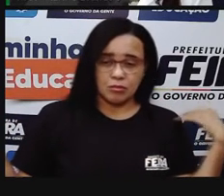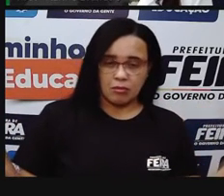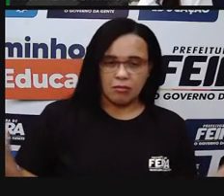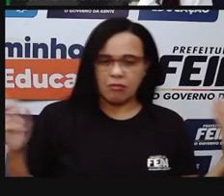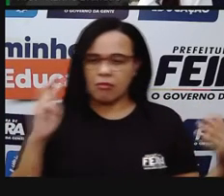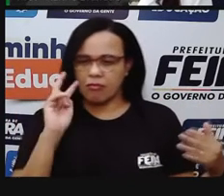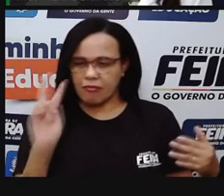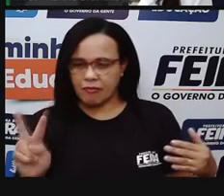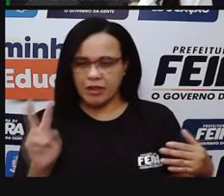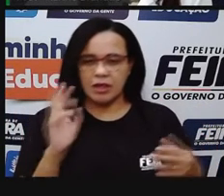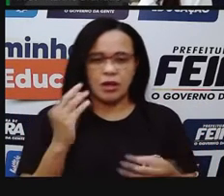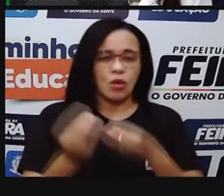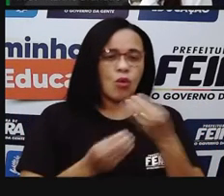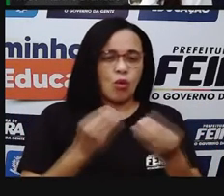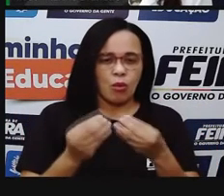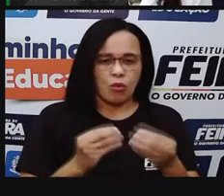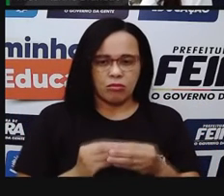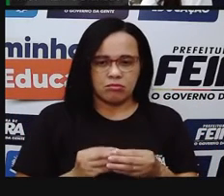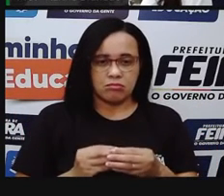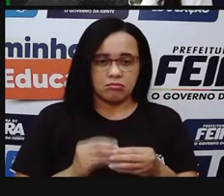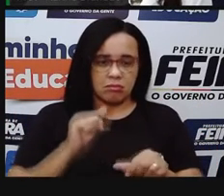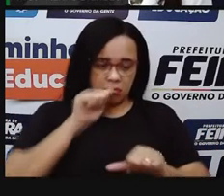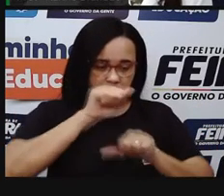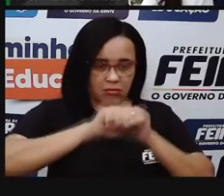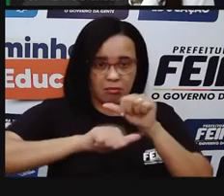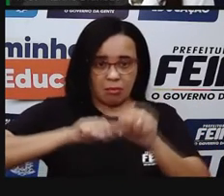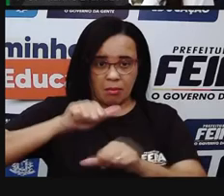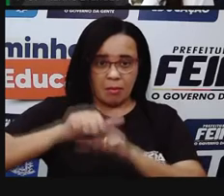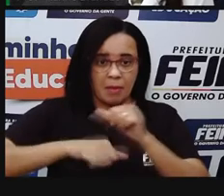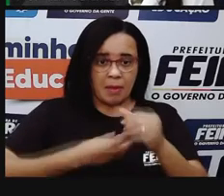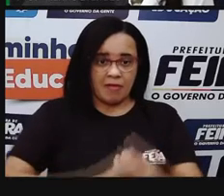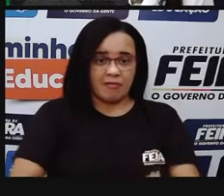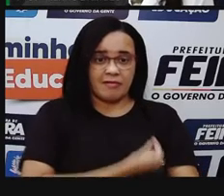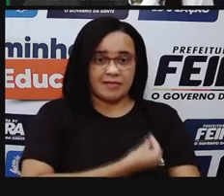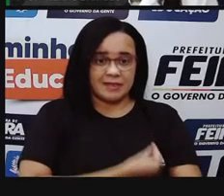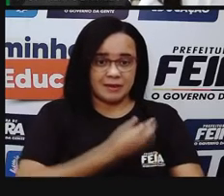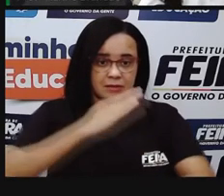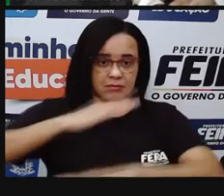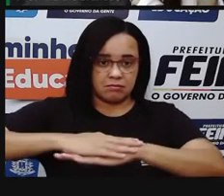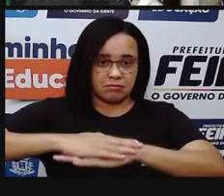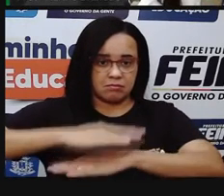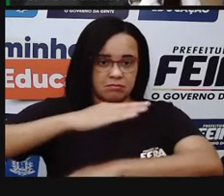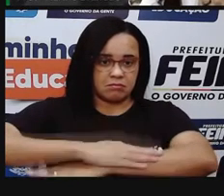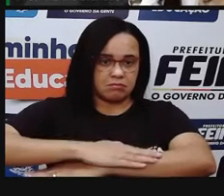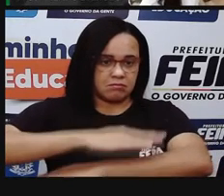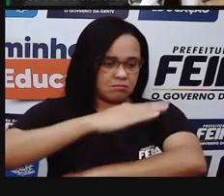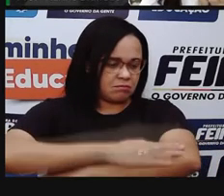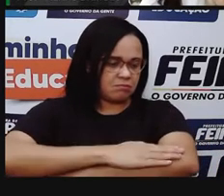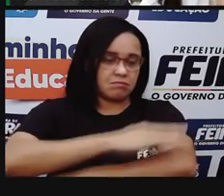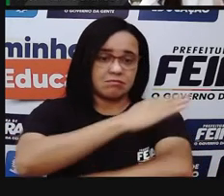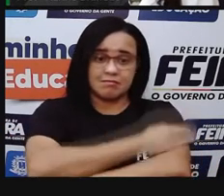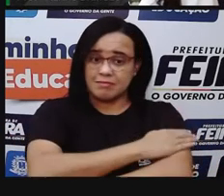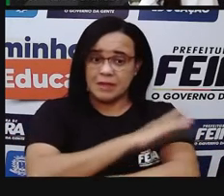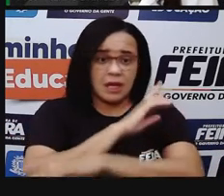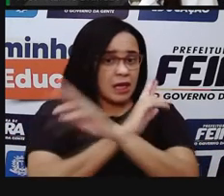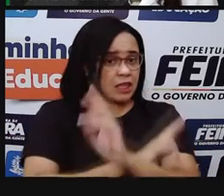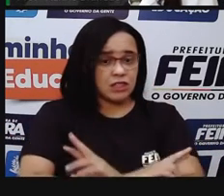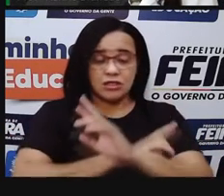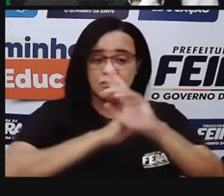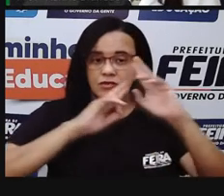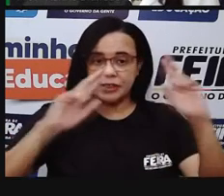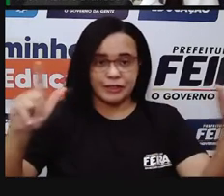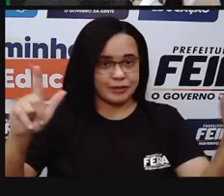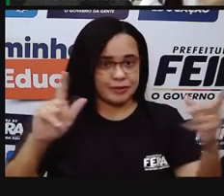de vida de um sapo, por exemplo, né, ele tem o início da sua vida no, na forma de